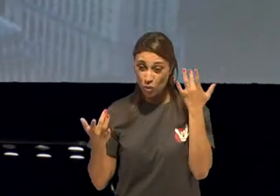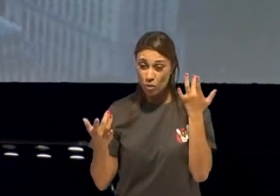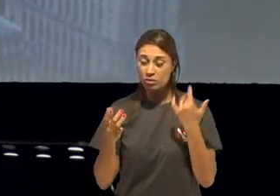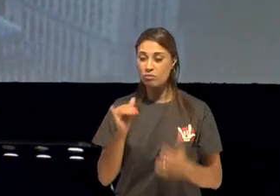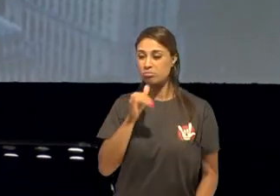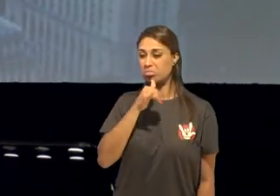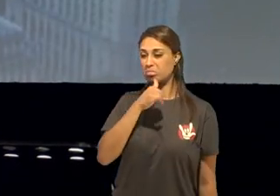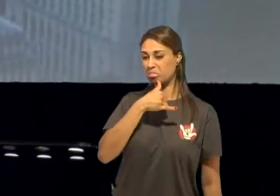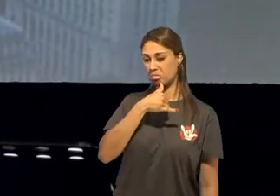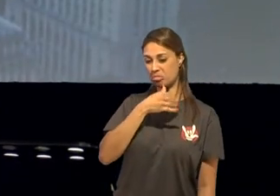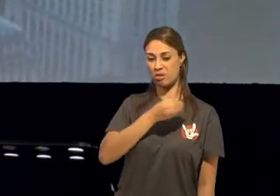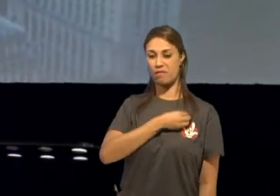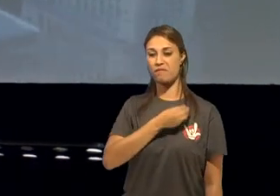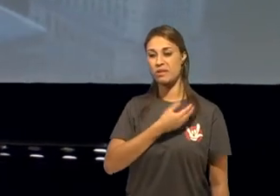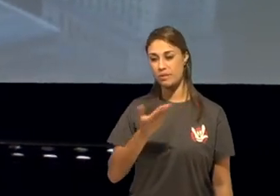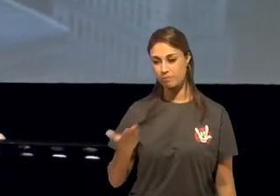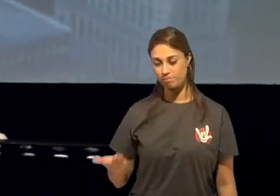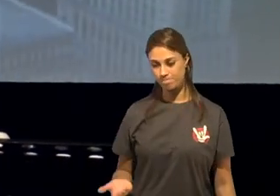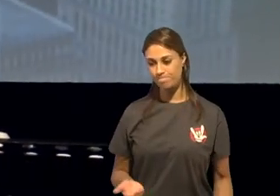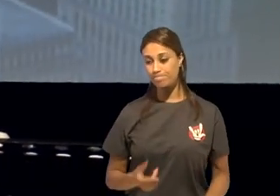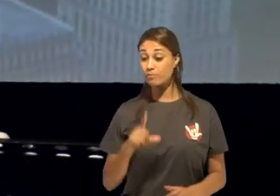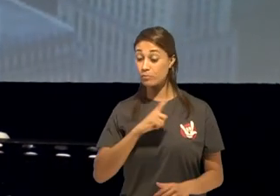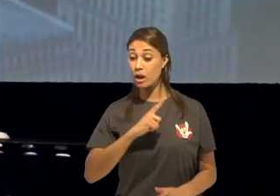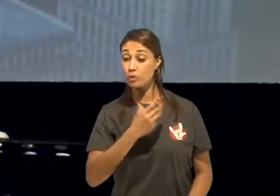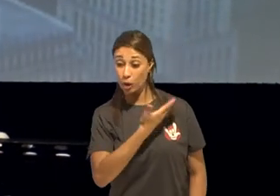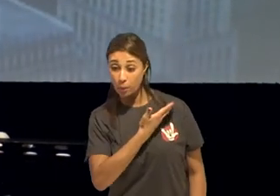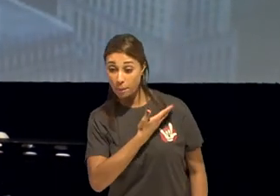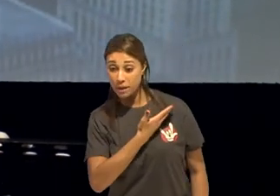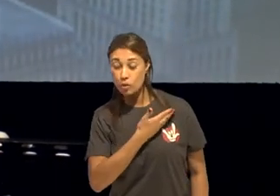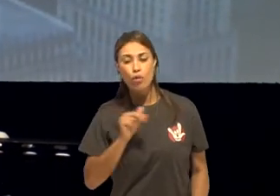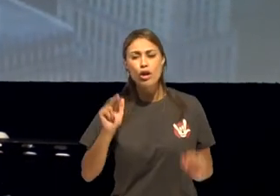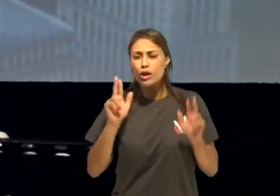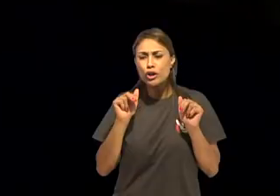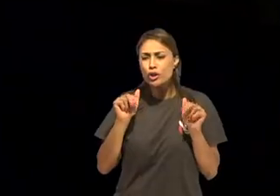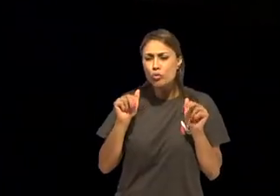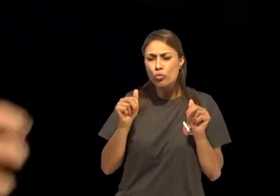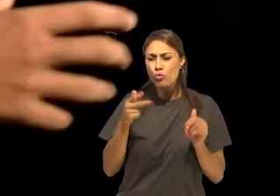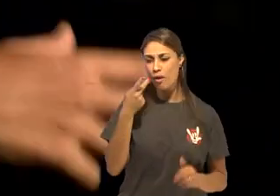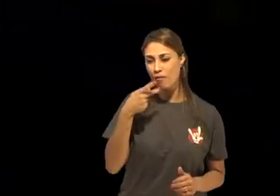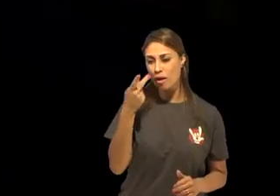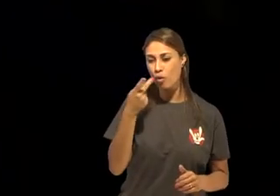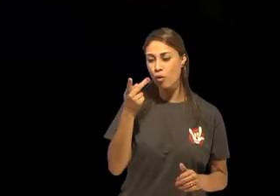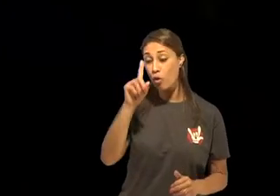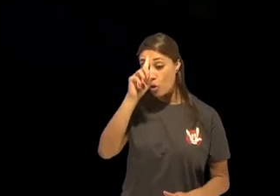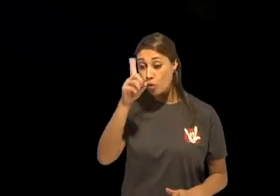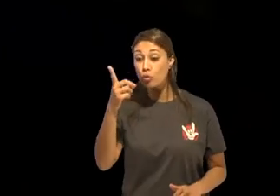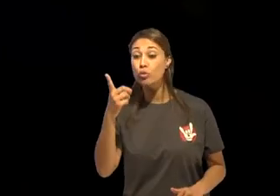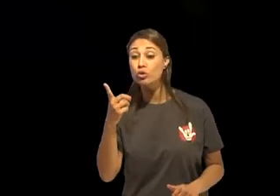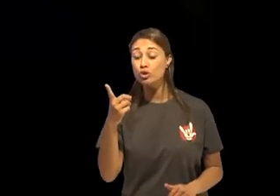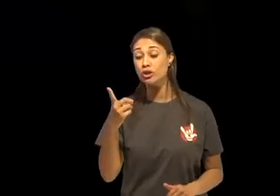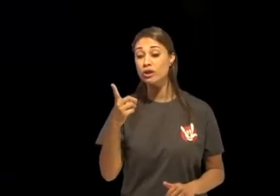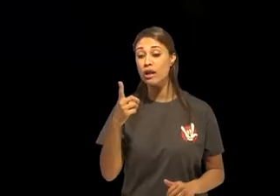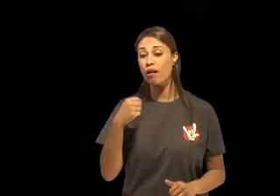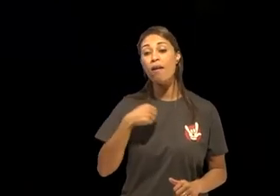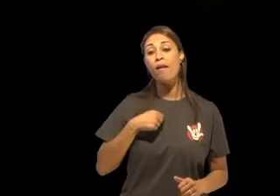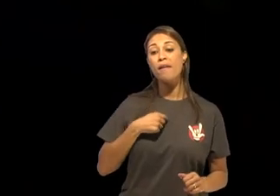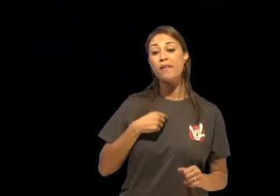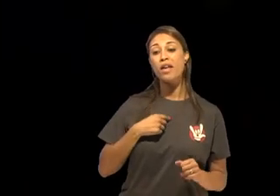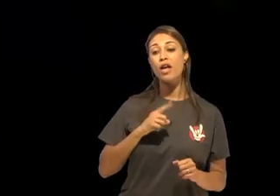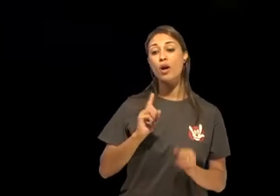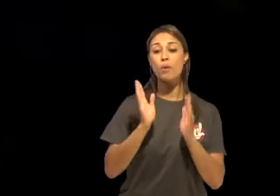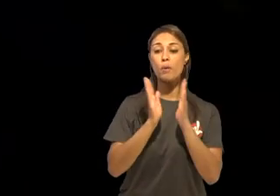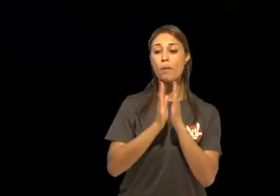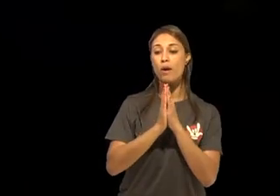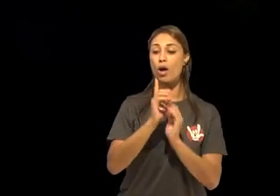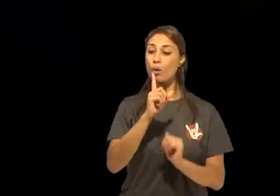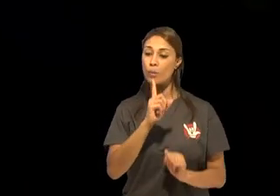que ele não queria falar a data de aniversário dele para mim. Ele é meu amigo, falo com ele quase todo dia. E ele não queria